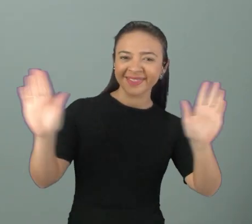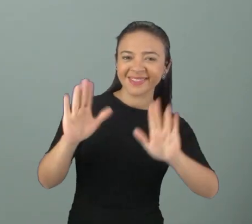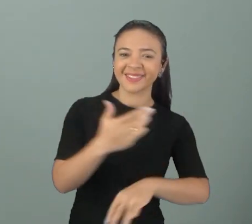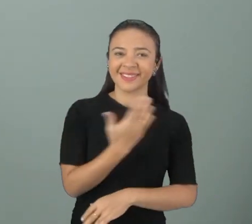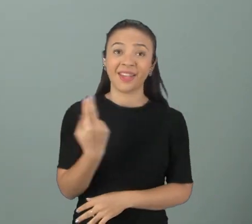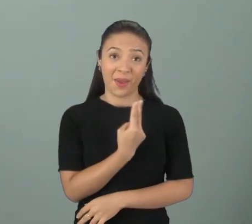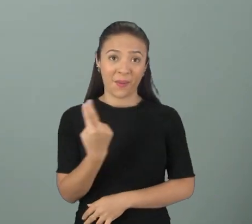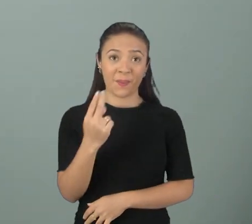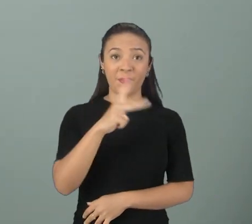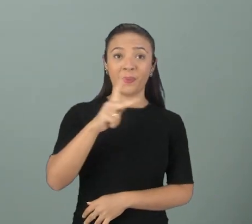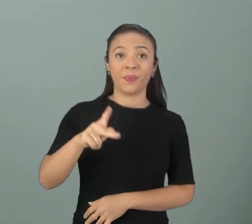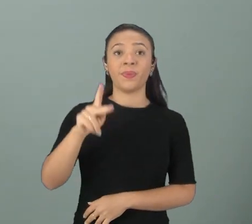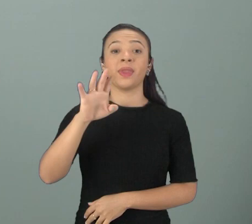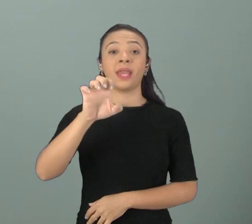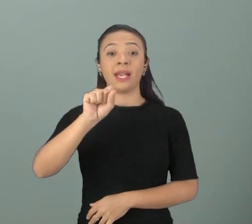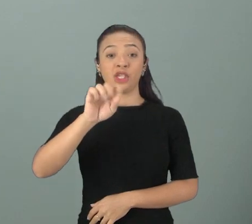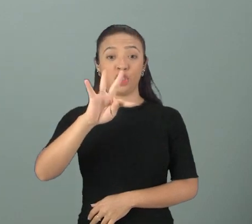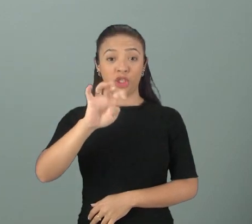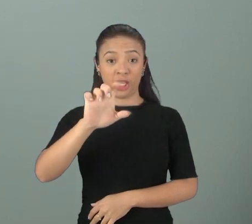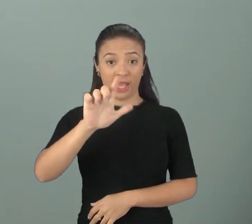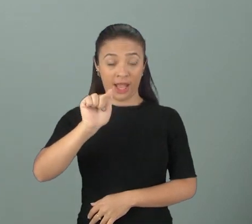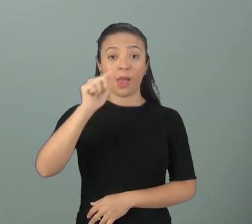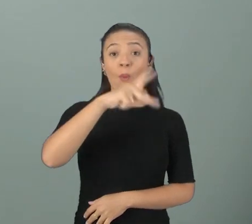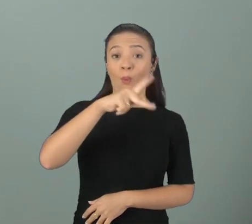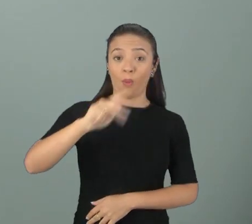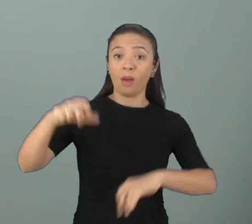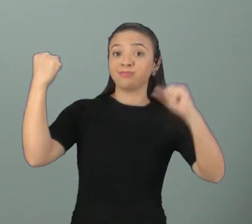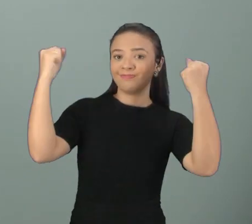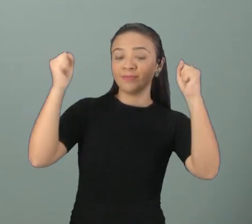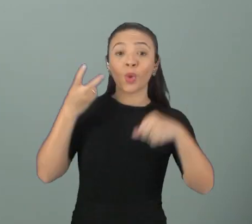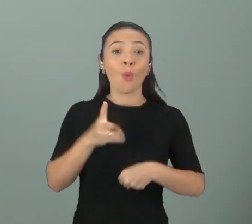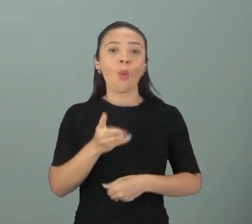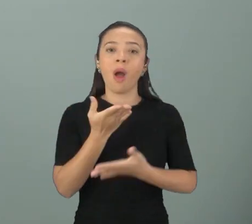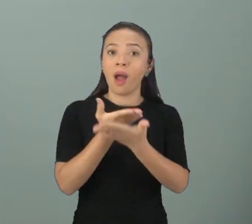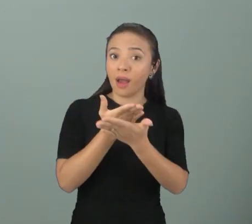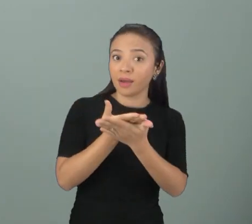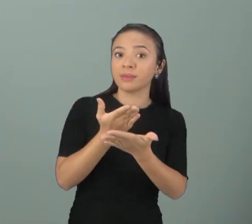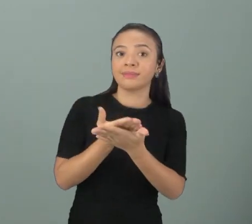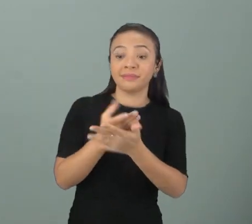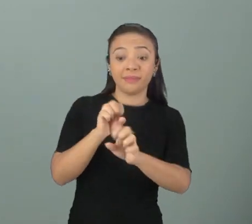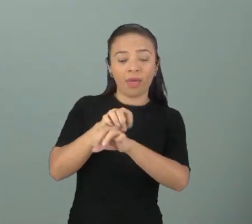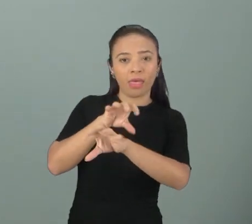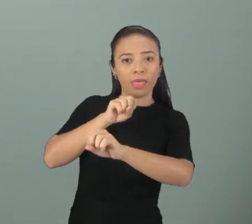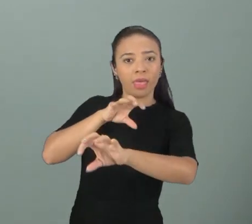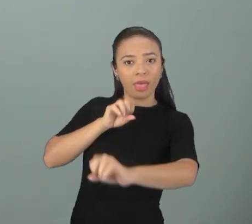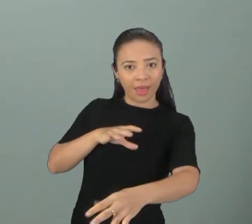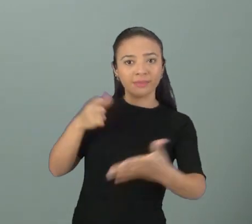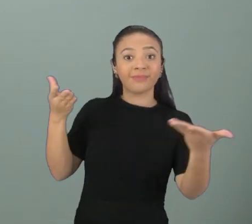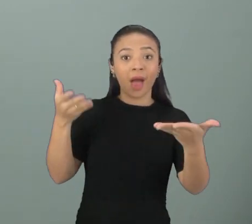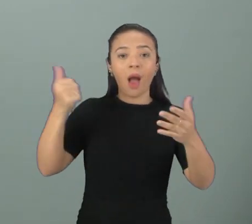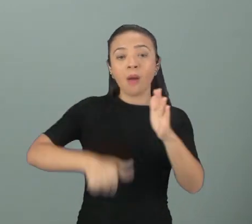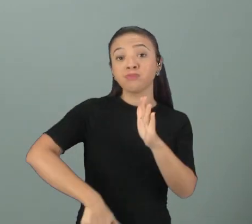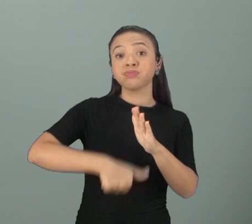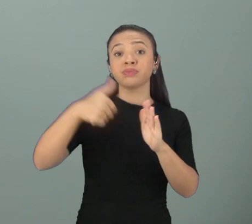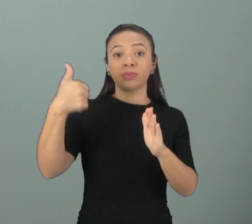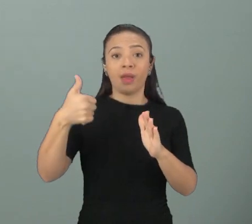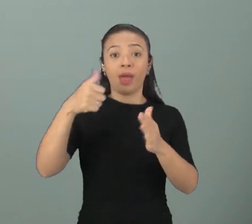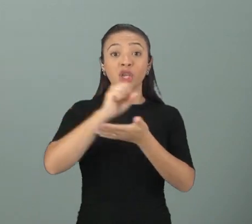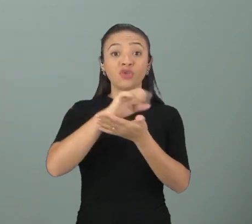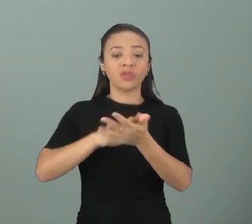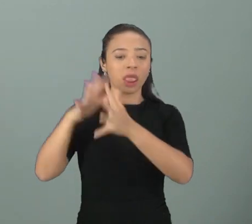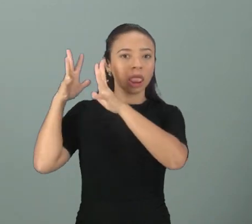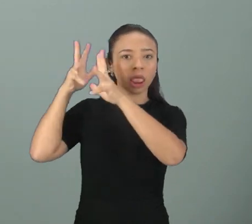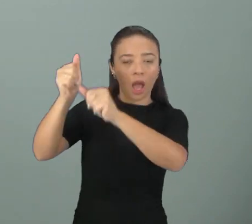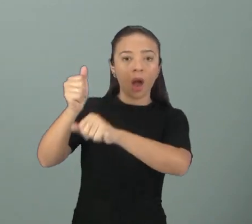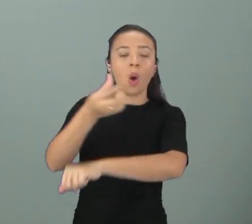Olá, sou a professora Estela, professora de Educação Física, e dando continuidade às nossas aulas EAD, nós vamos para a nossa primeira atividade